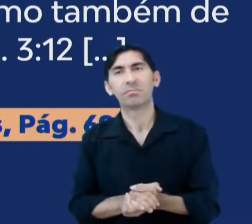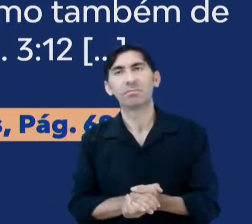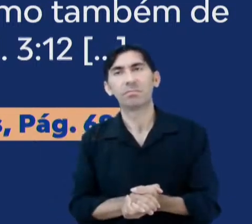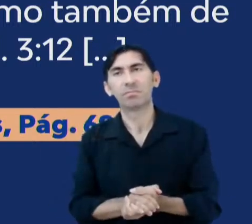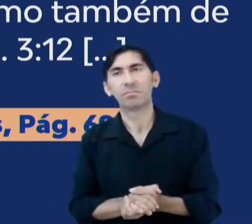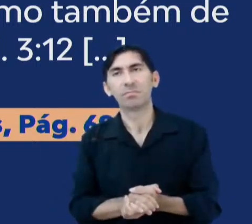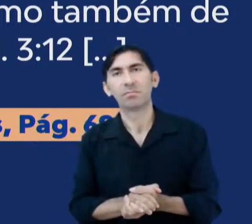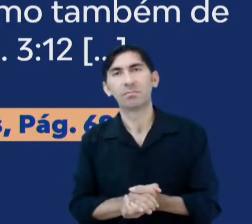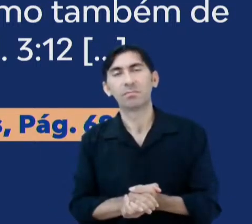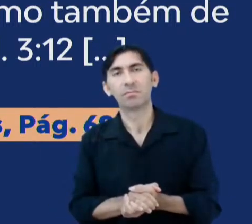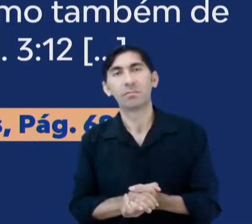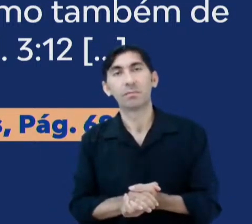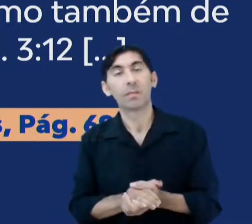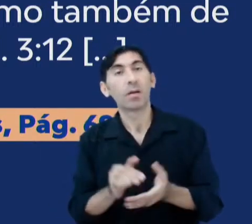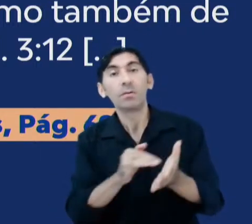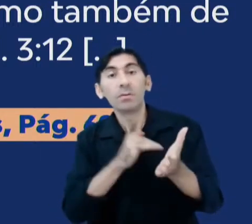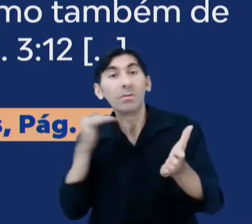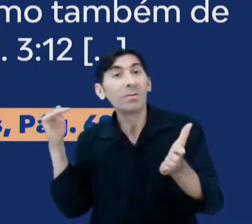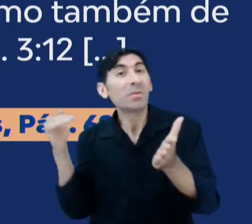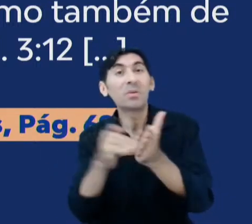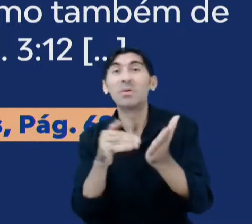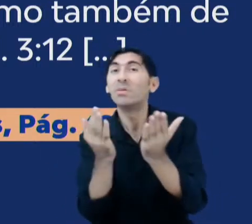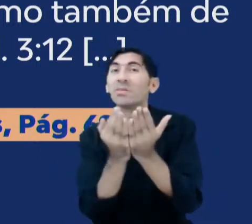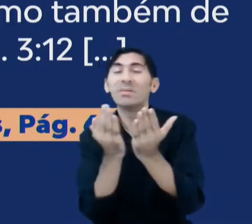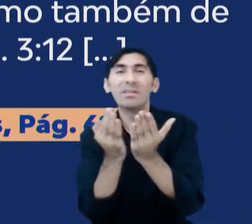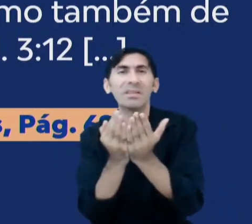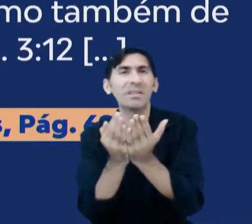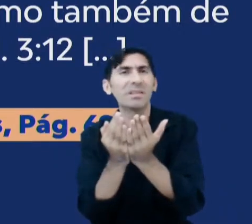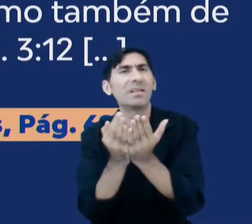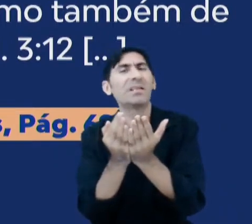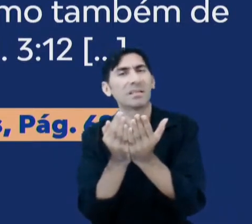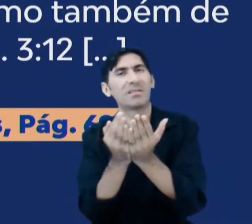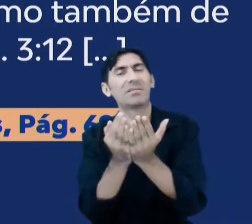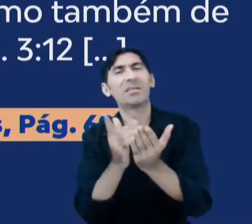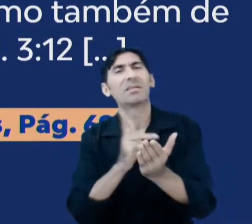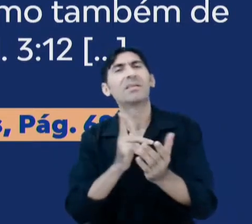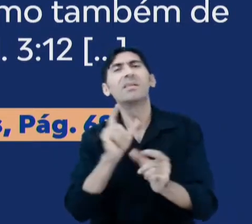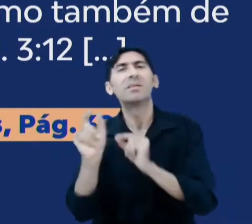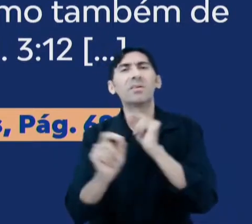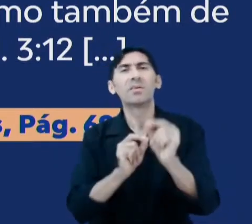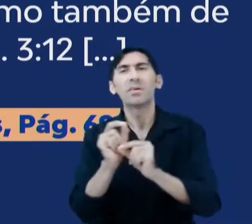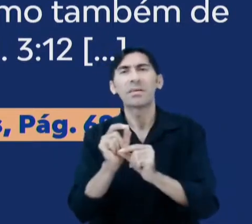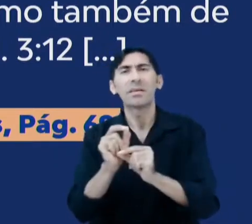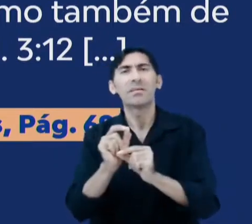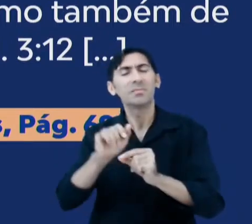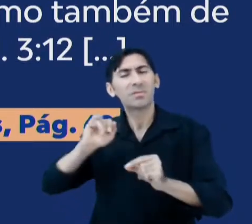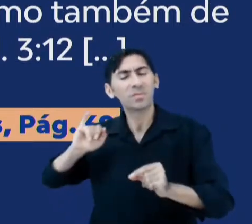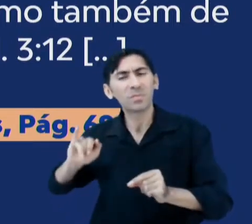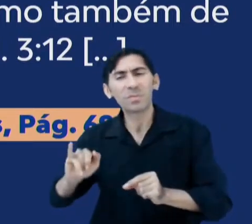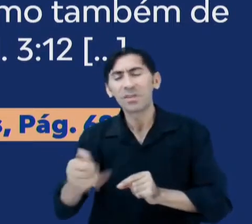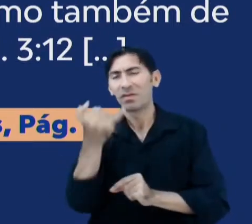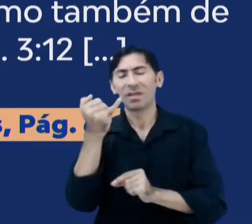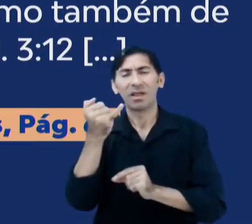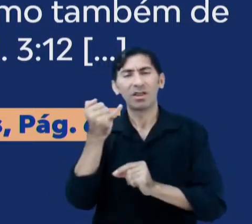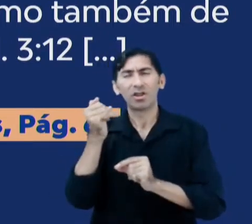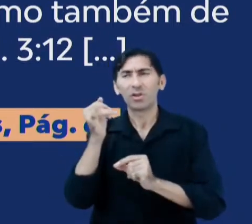Todo cristão tem o privilégio não só de esperar a vinda do Senhor,